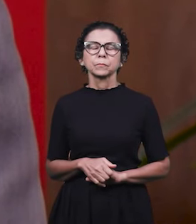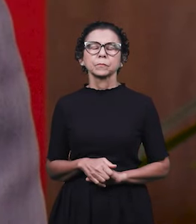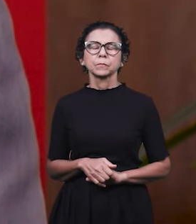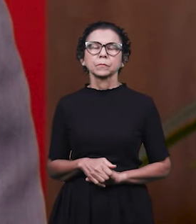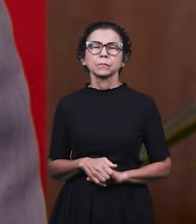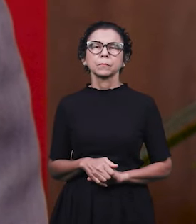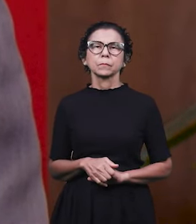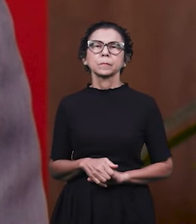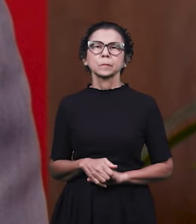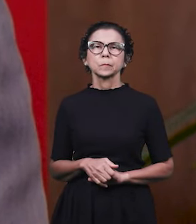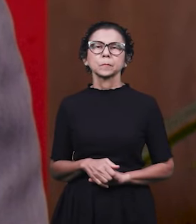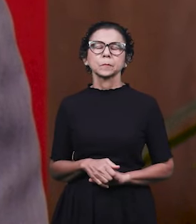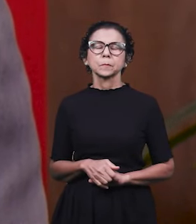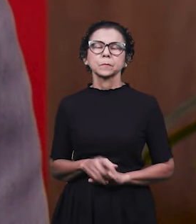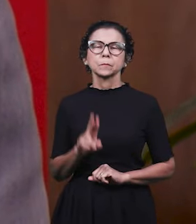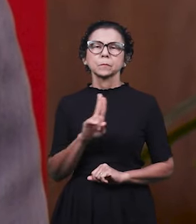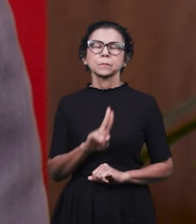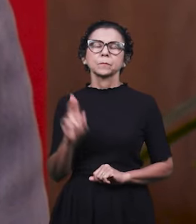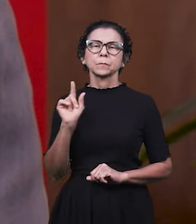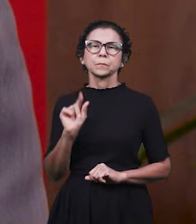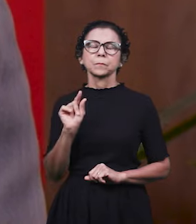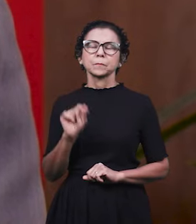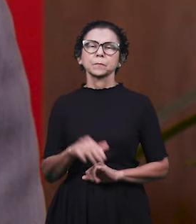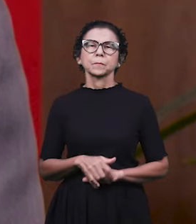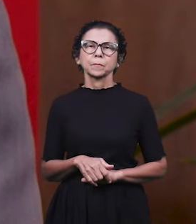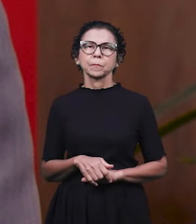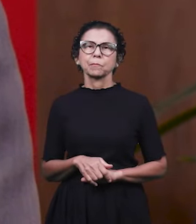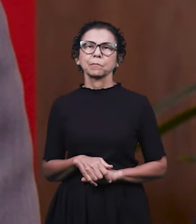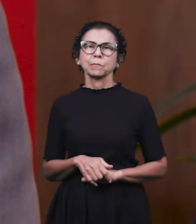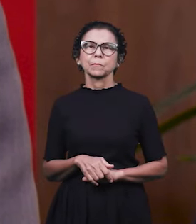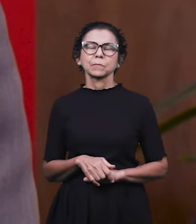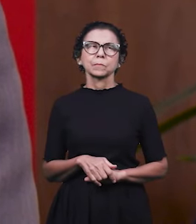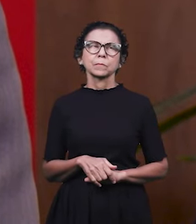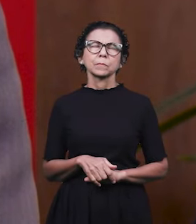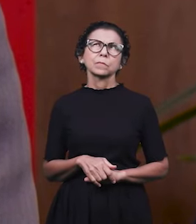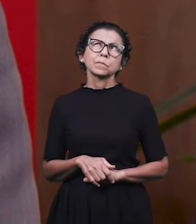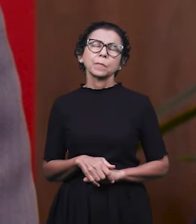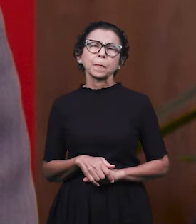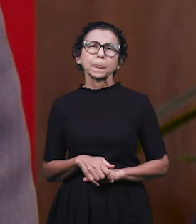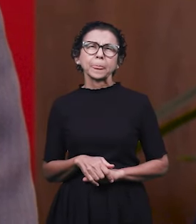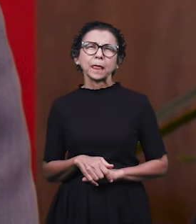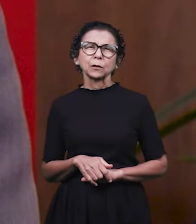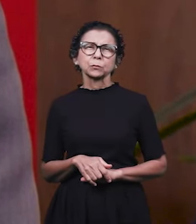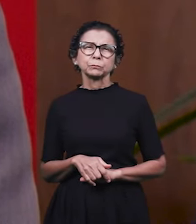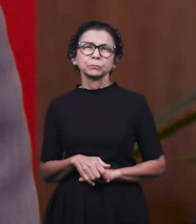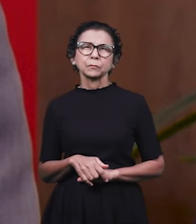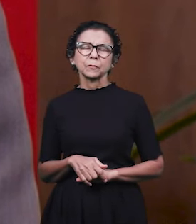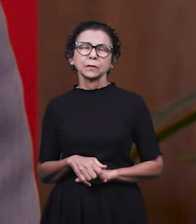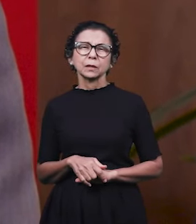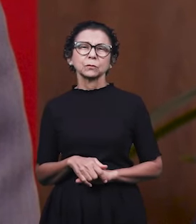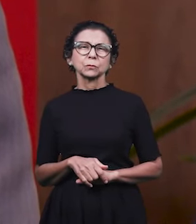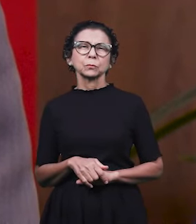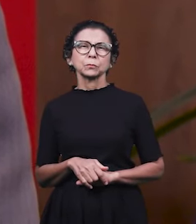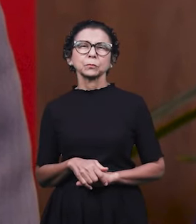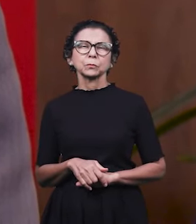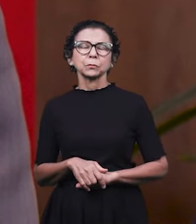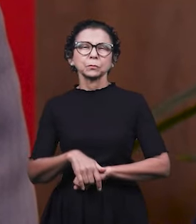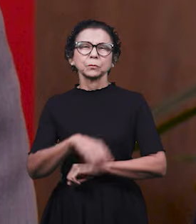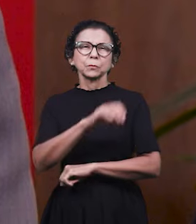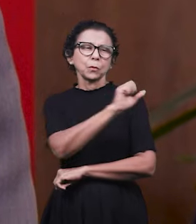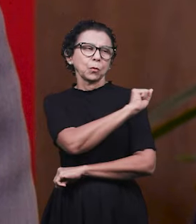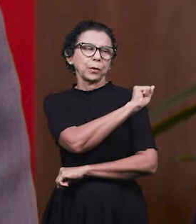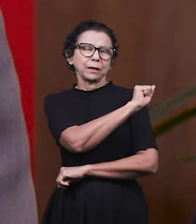já tem à sua disposição. O aluno ele se apropria desde lá do 8º ano da sua formação, onde